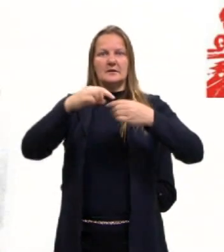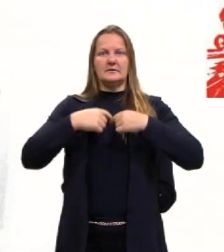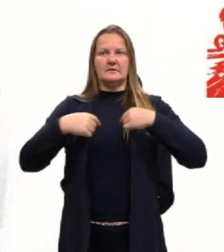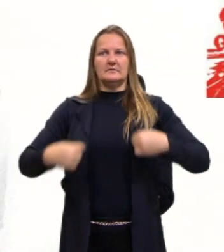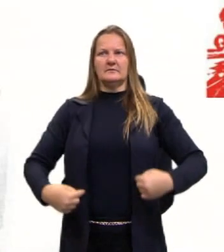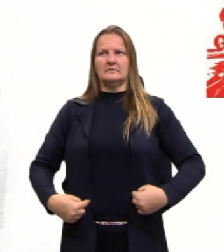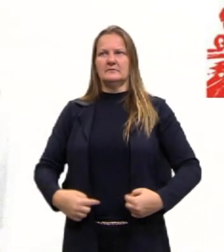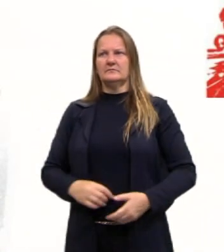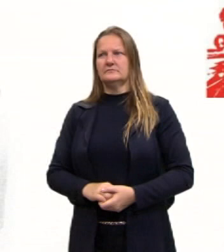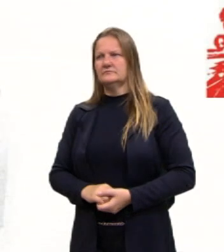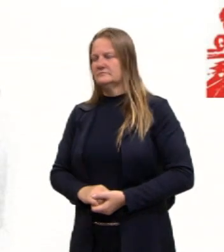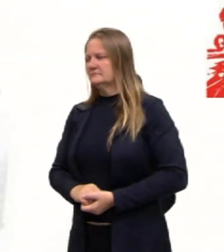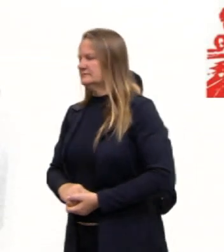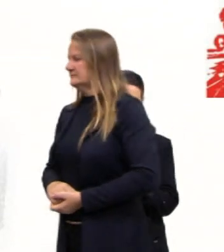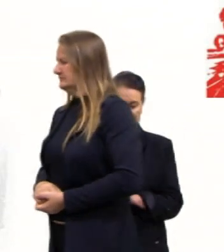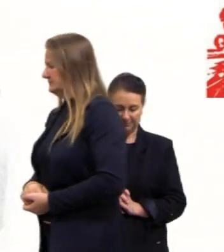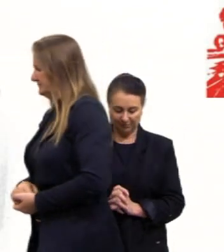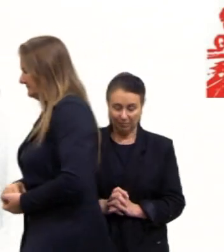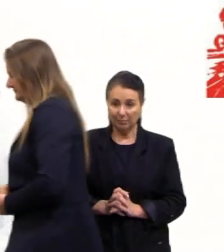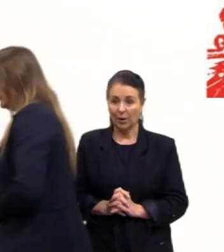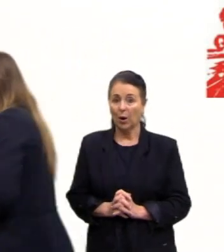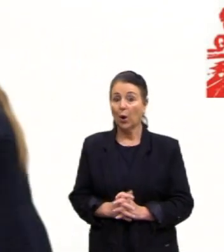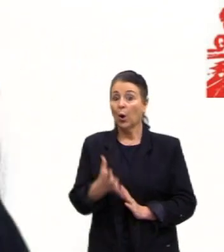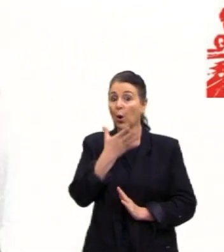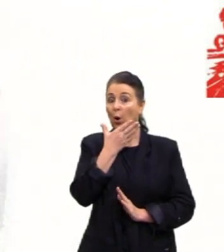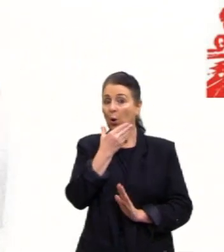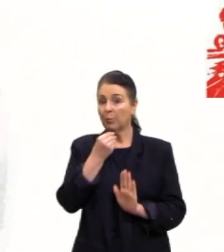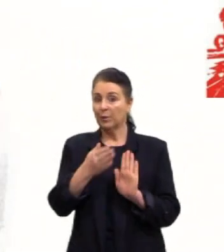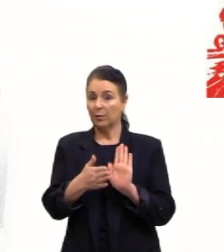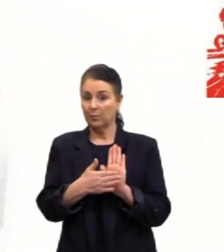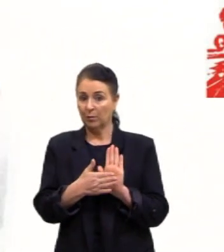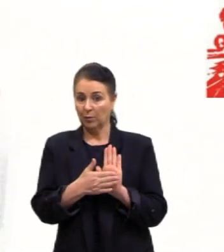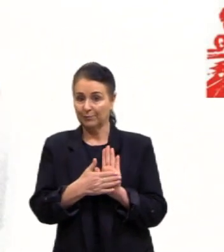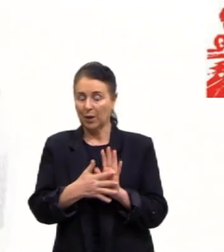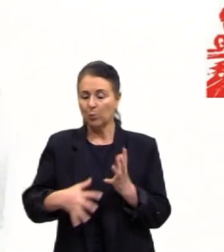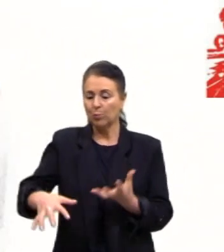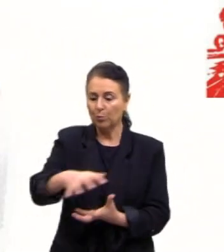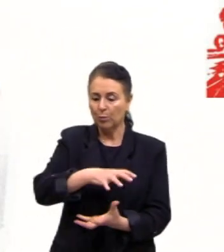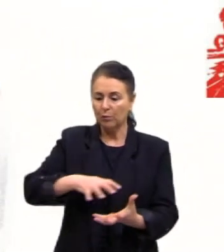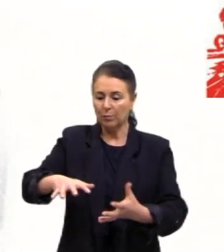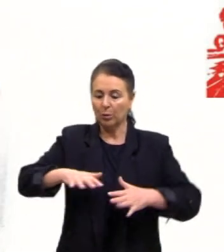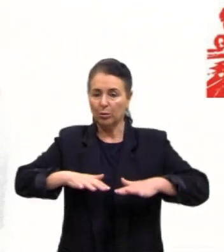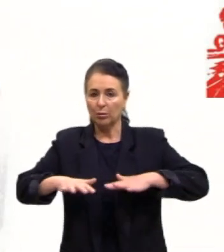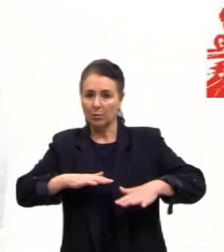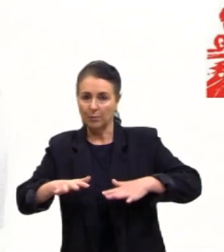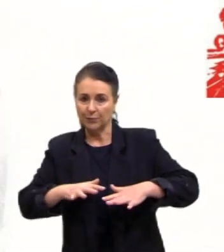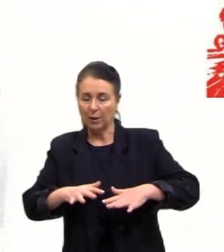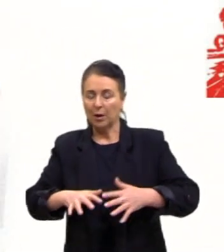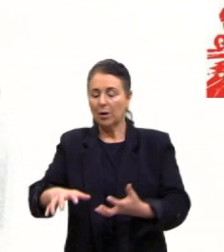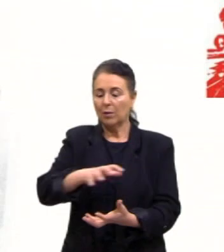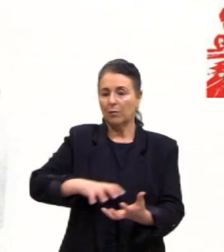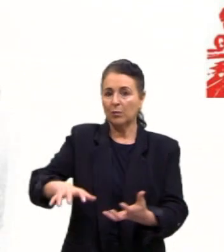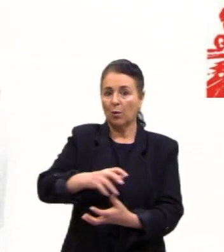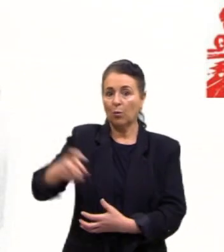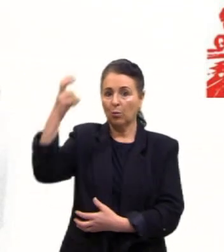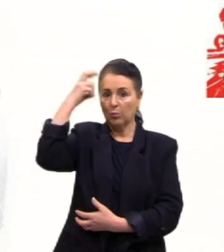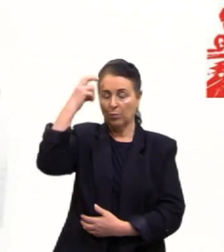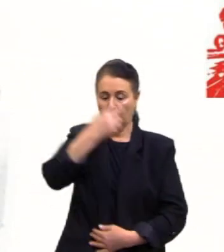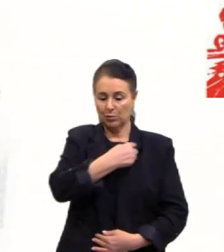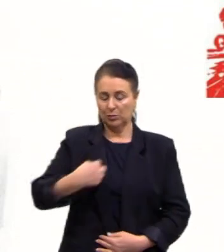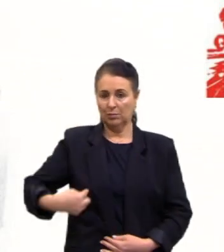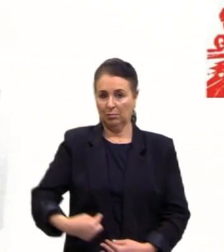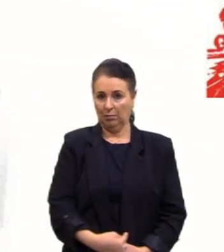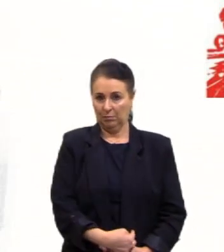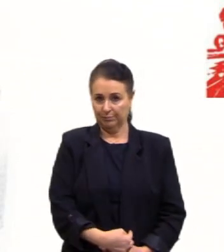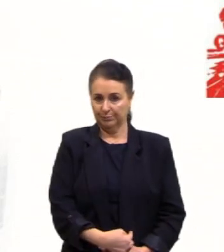ele propõe um movimento né que é a revolução cultural chinesa que vai de 66 A 76 Então